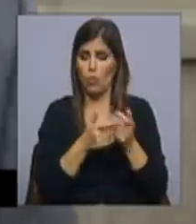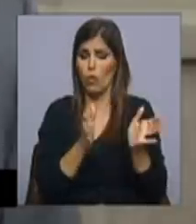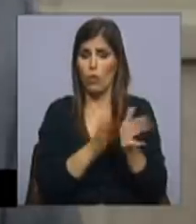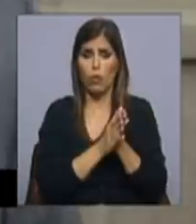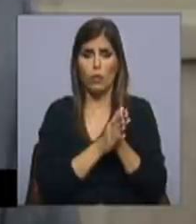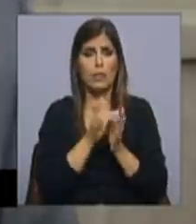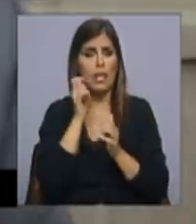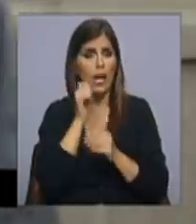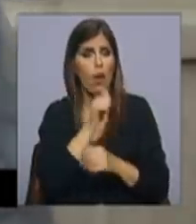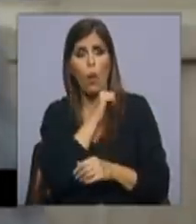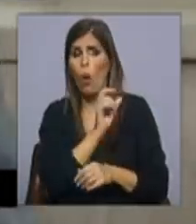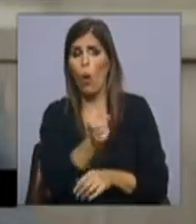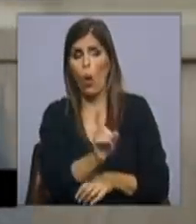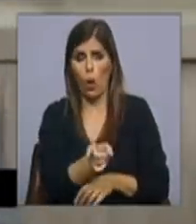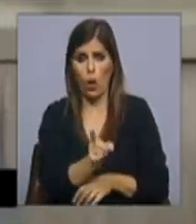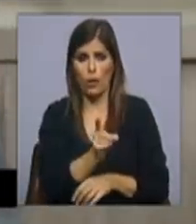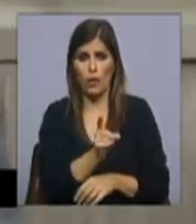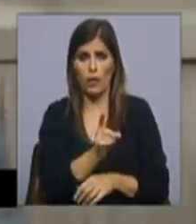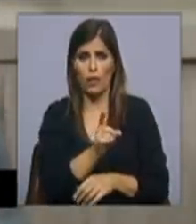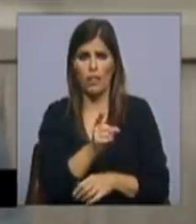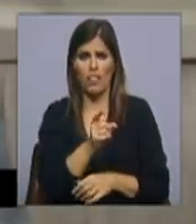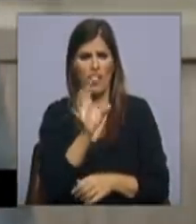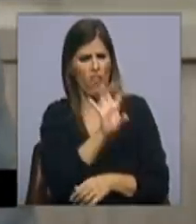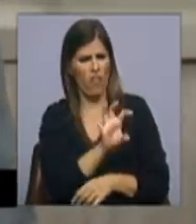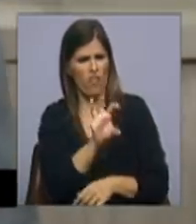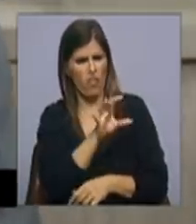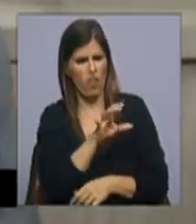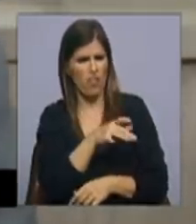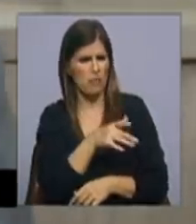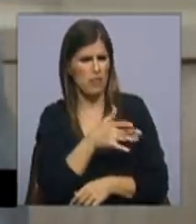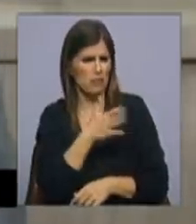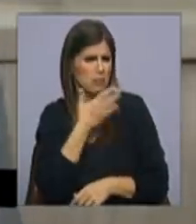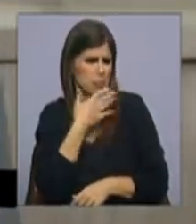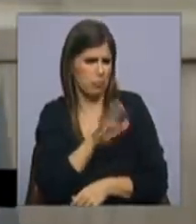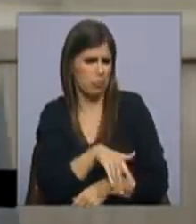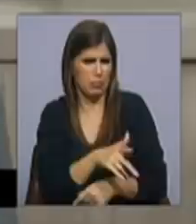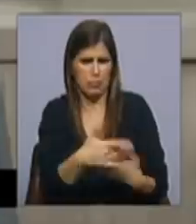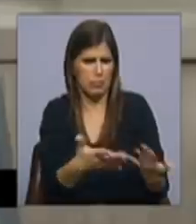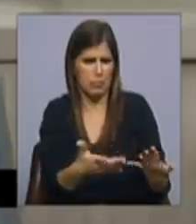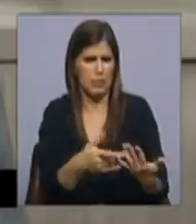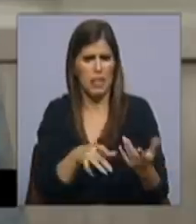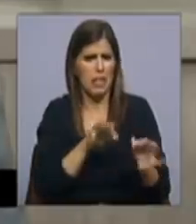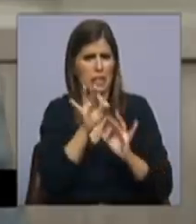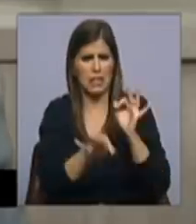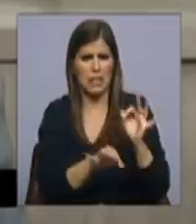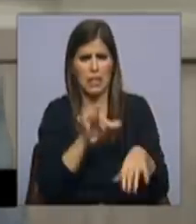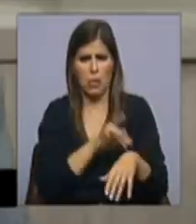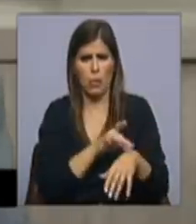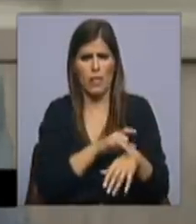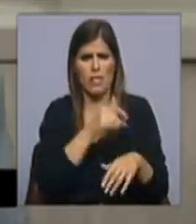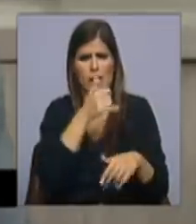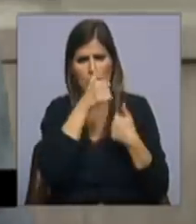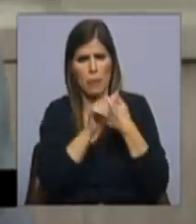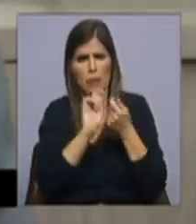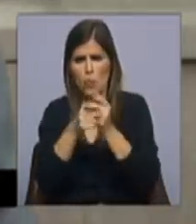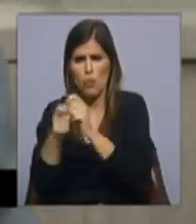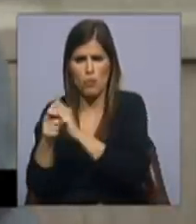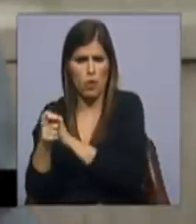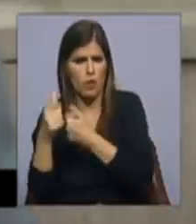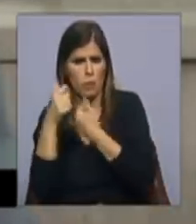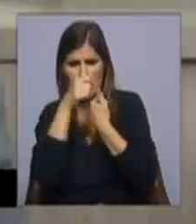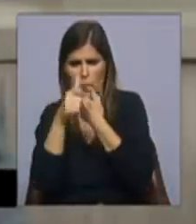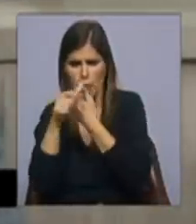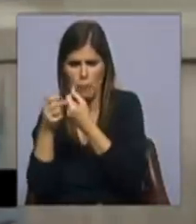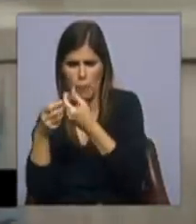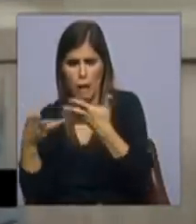não concordam com a grosseria com que ele trata essa doença em inimigo deles. Ele não está cumprindo a tarefa